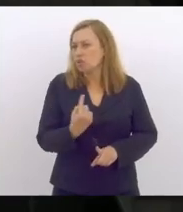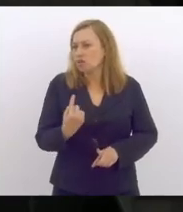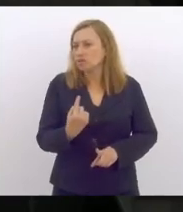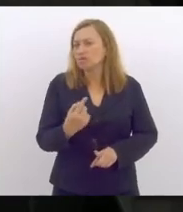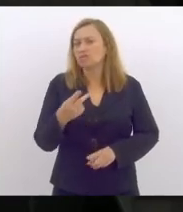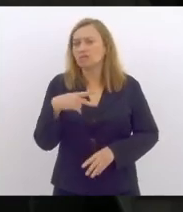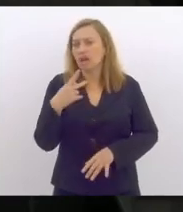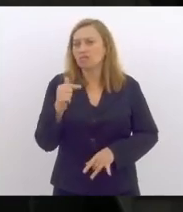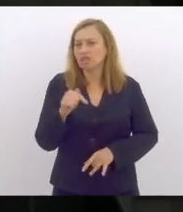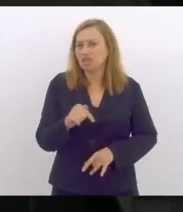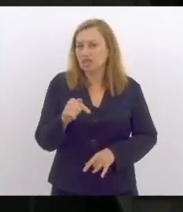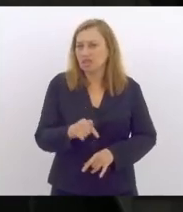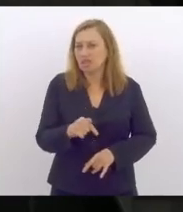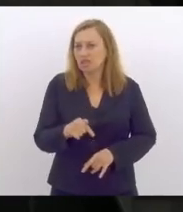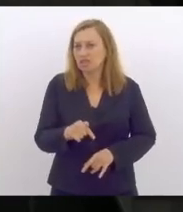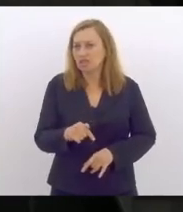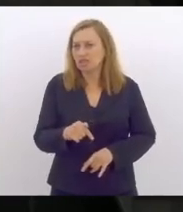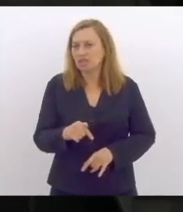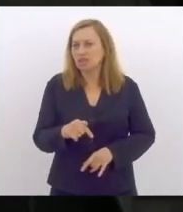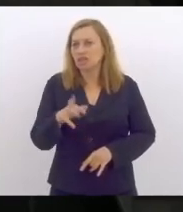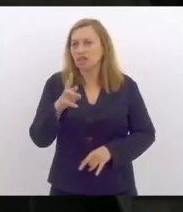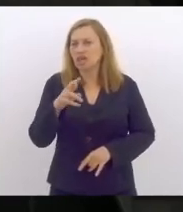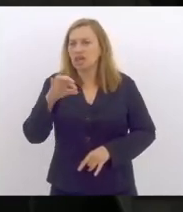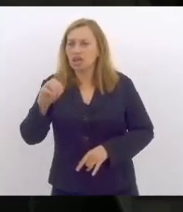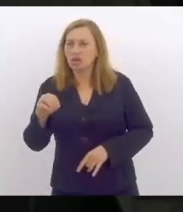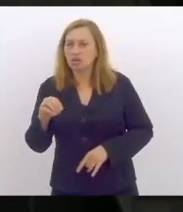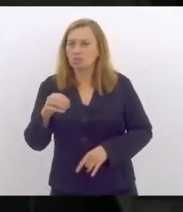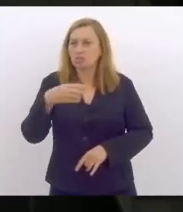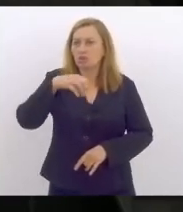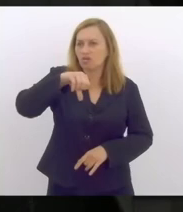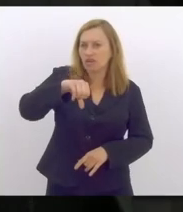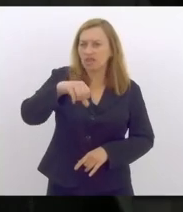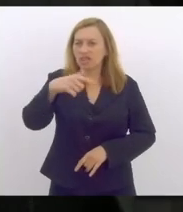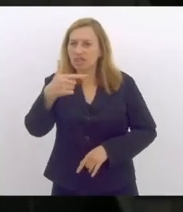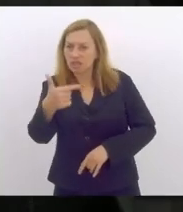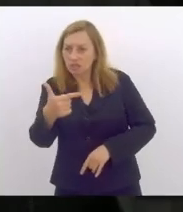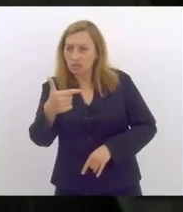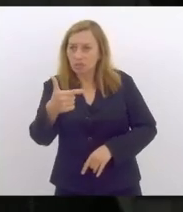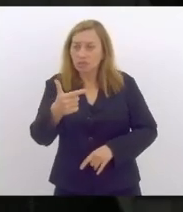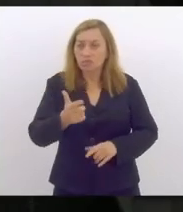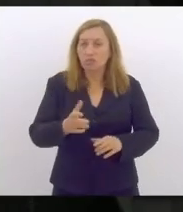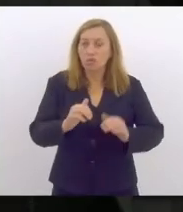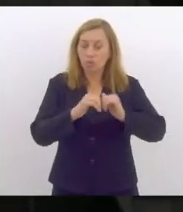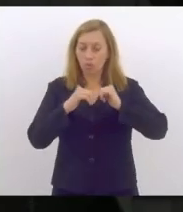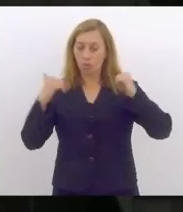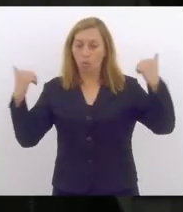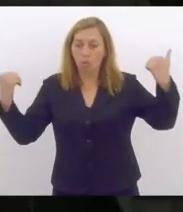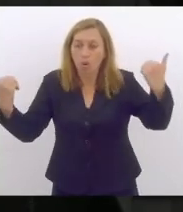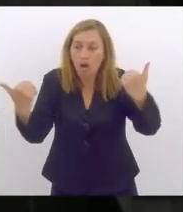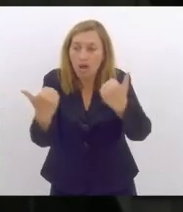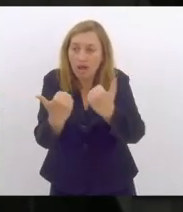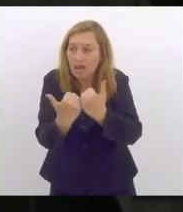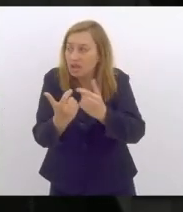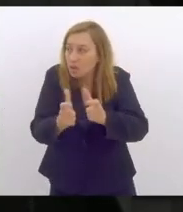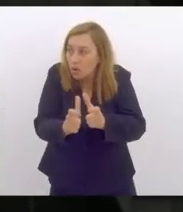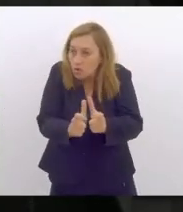aqui a Rio 92, foi o maior congresso